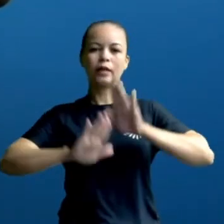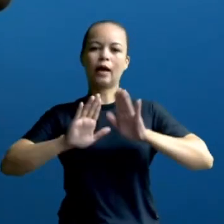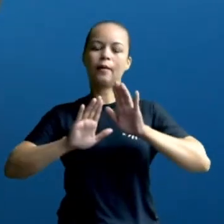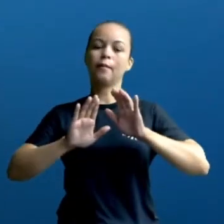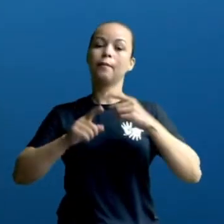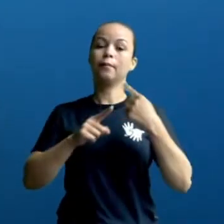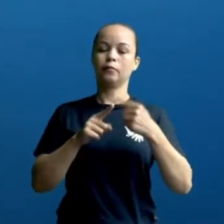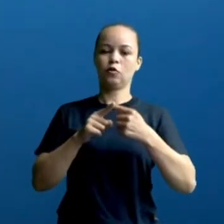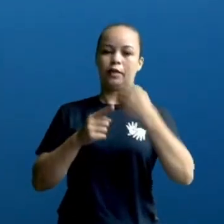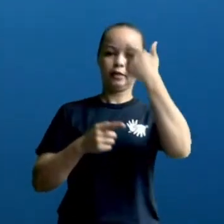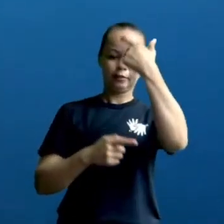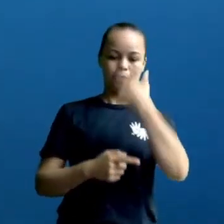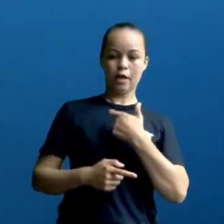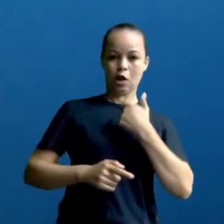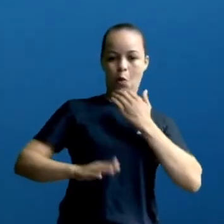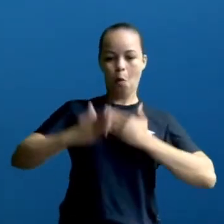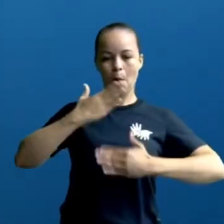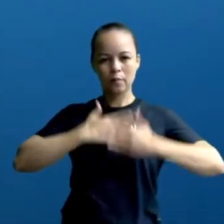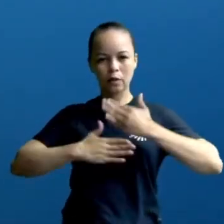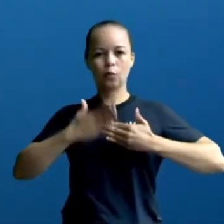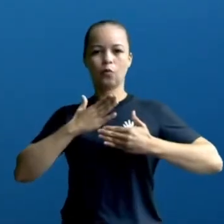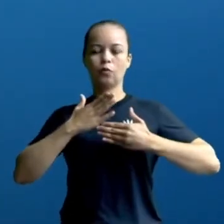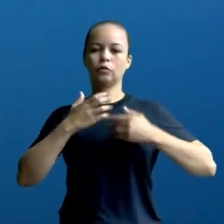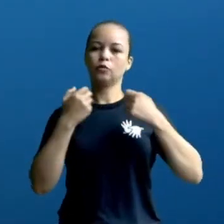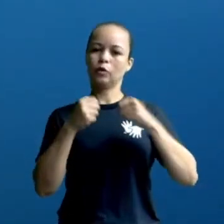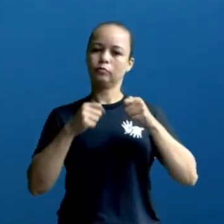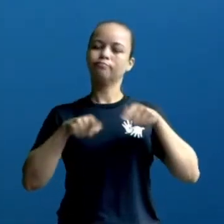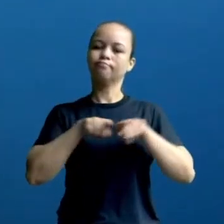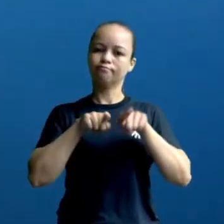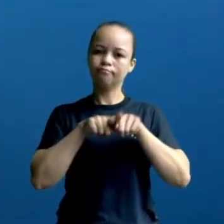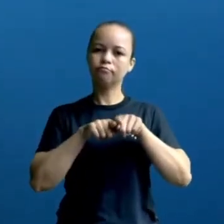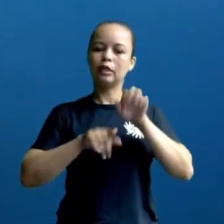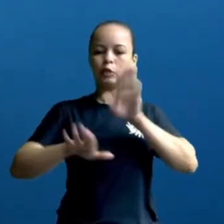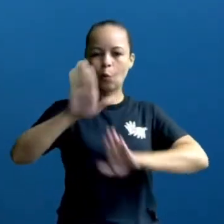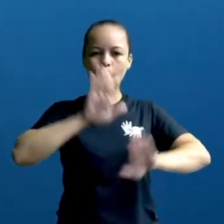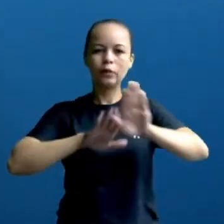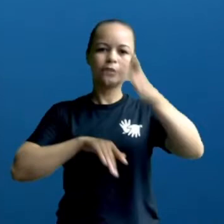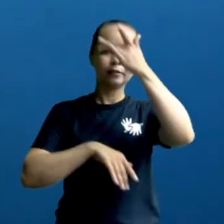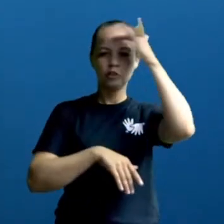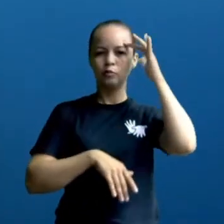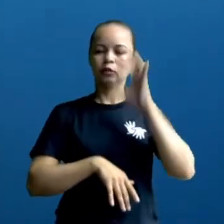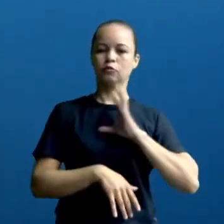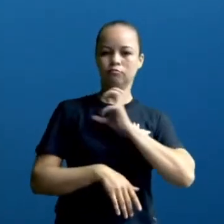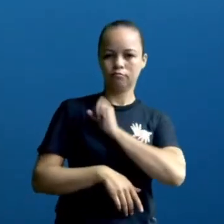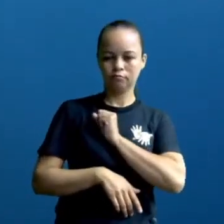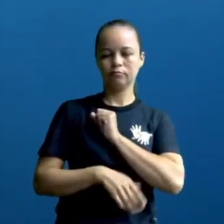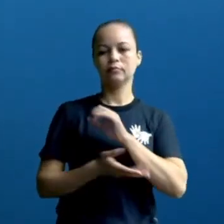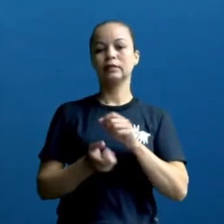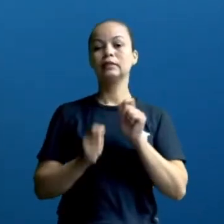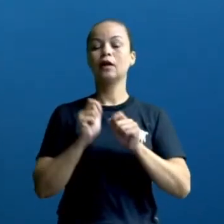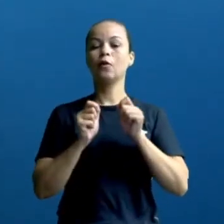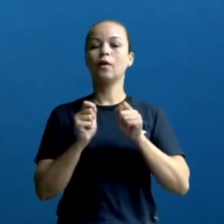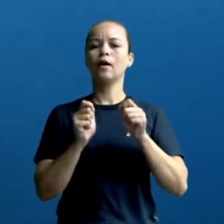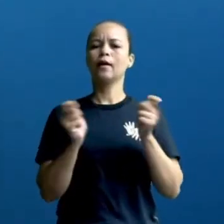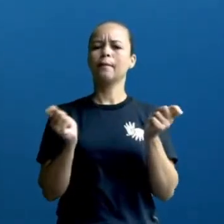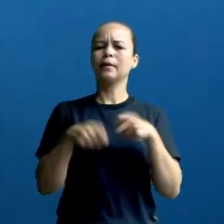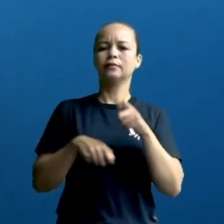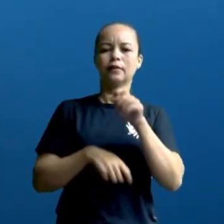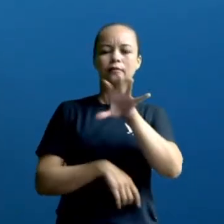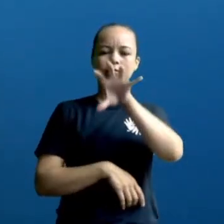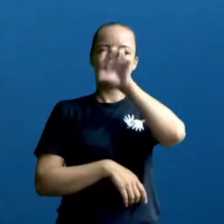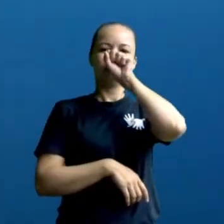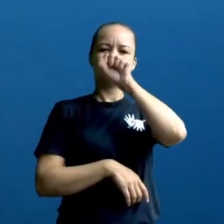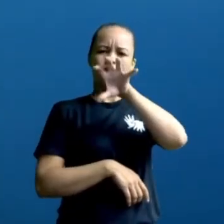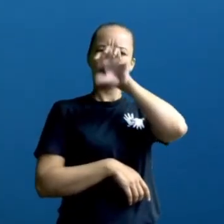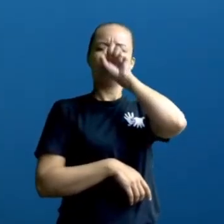amo. Algumas pessoas relatavam que tinham a falta de capacidade de cheirar, perdiam o olfato